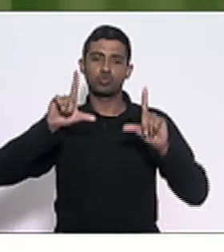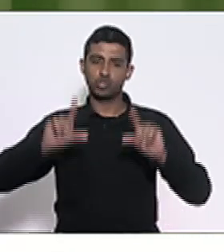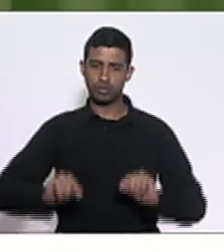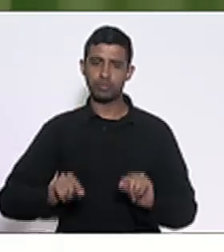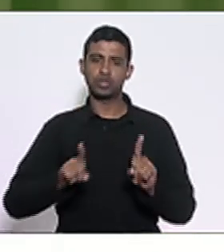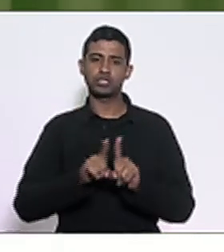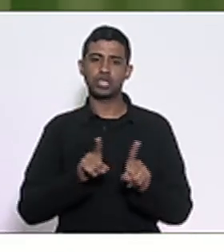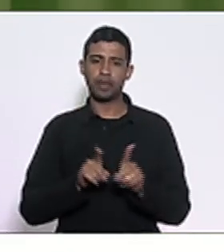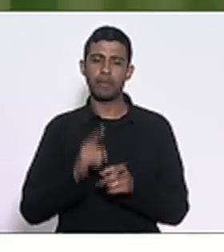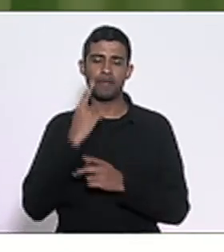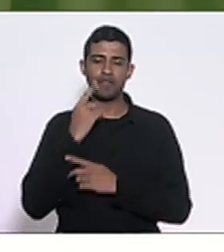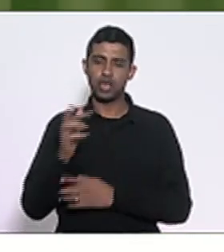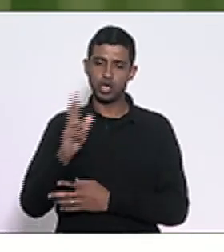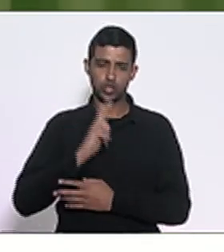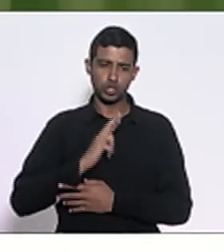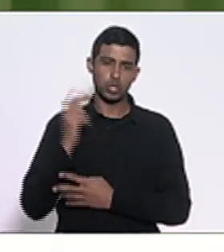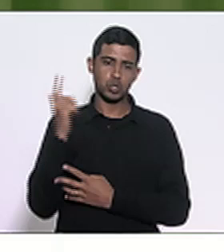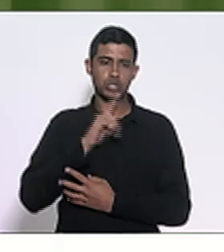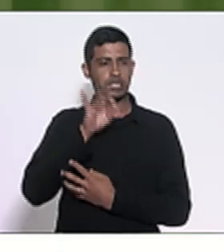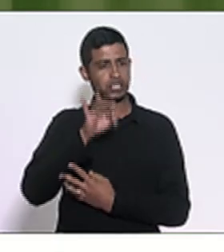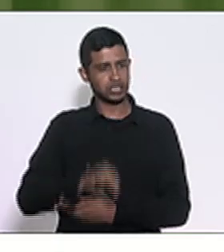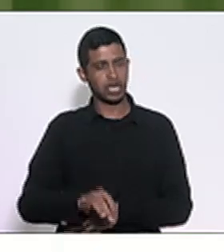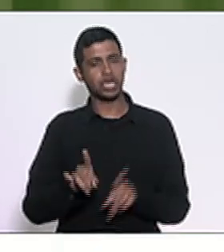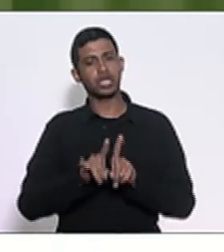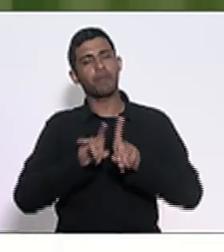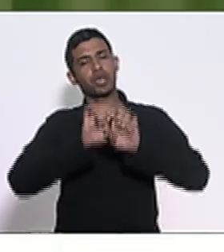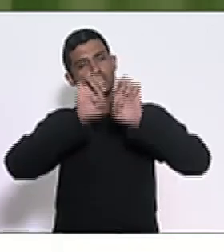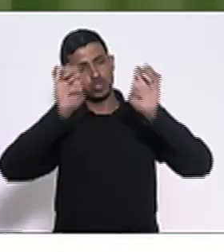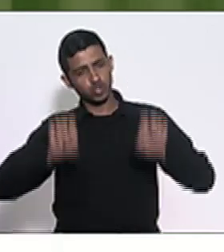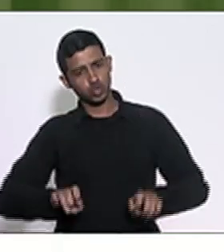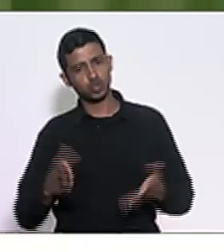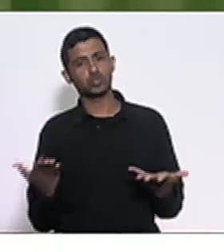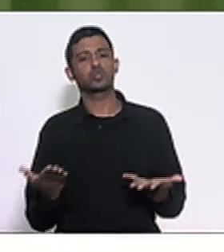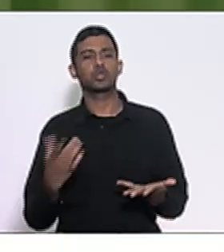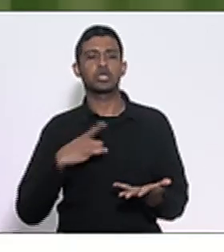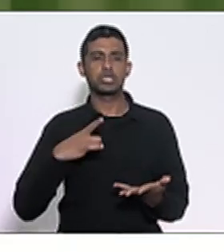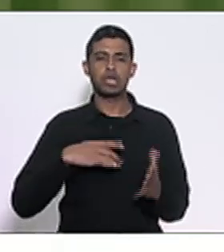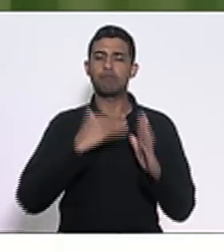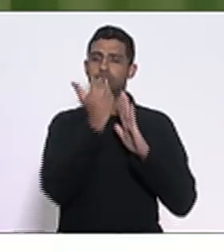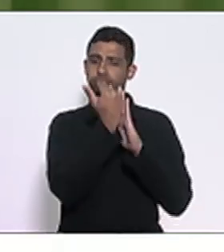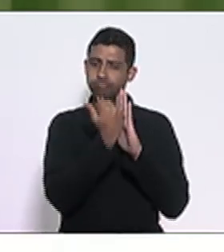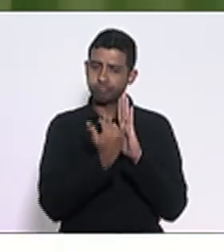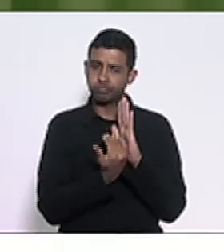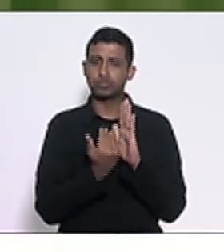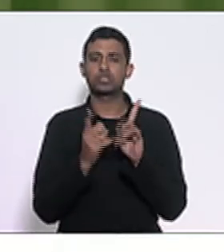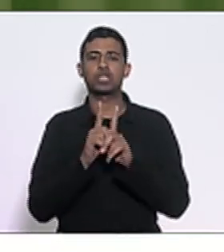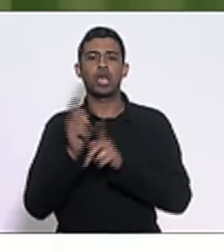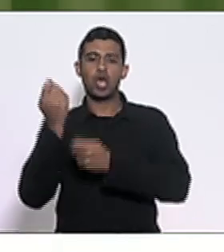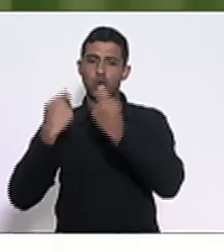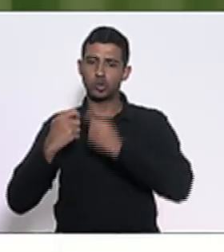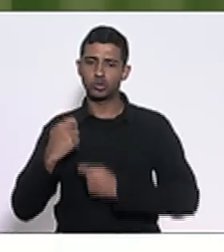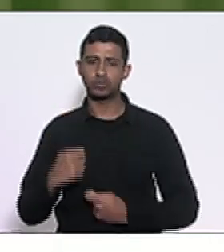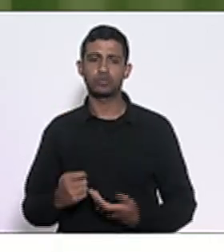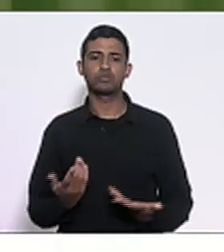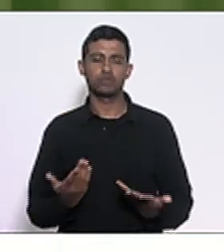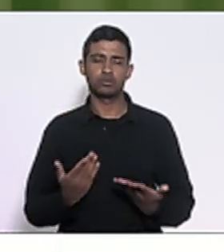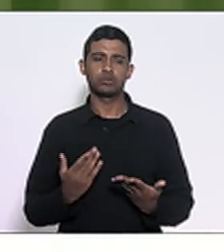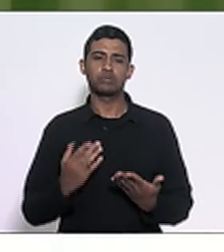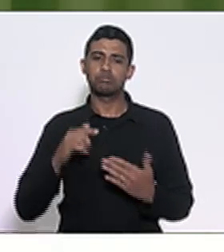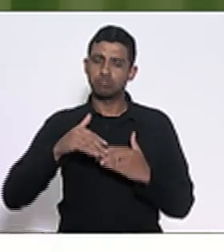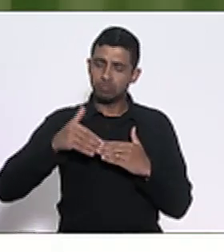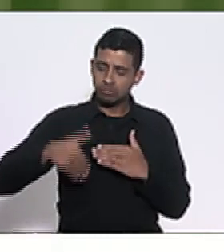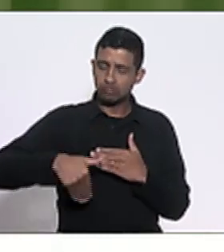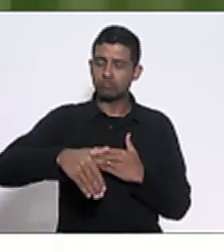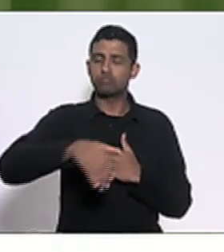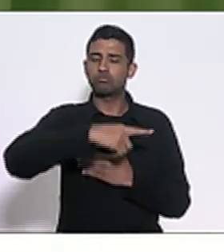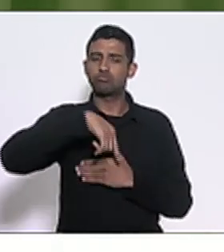o resultado, otimizar a infraestrutura, ter escalabilidade, ter economicidade, e aí, a partir daí, a